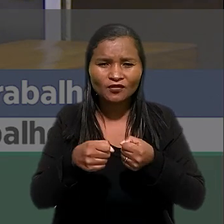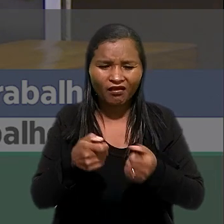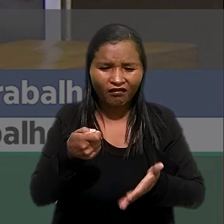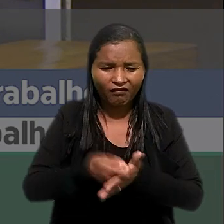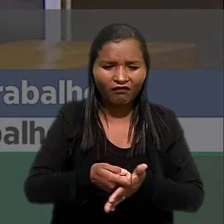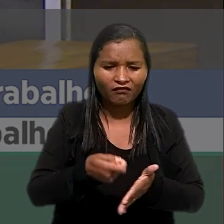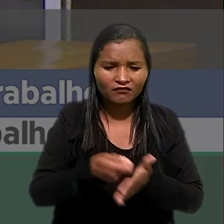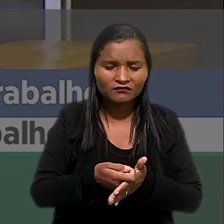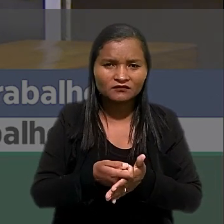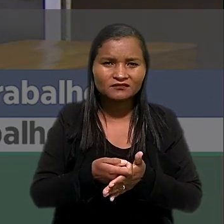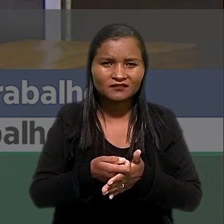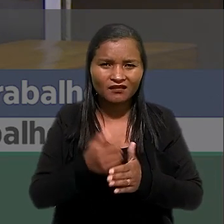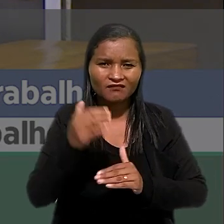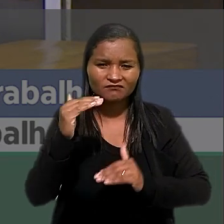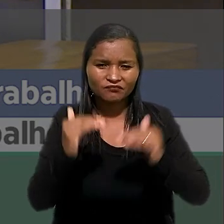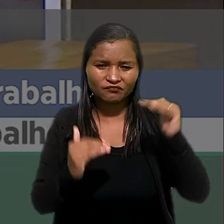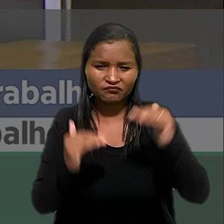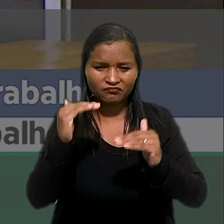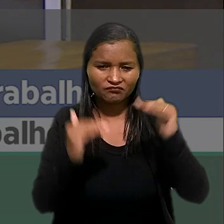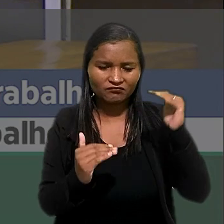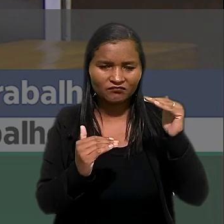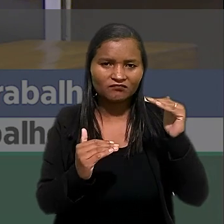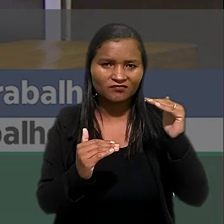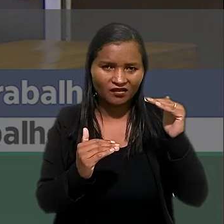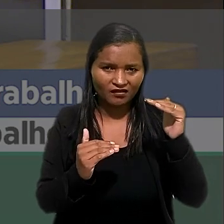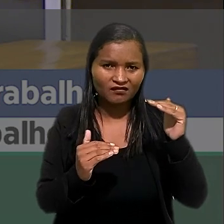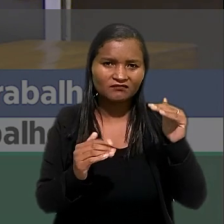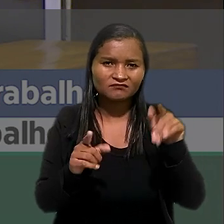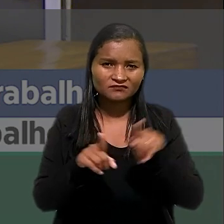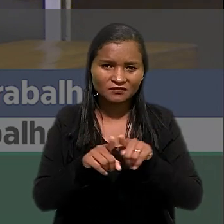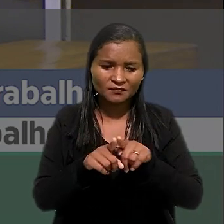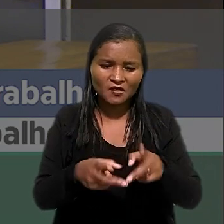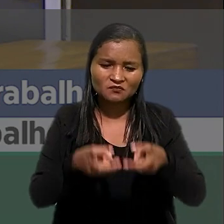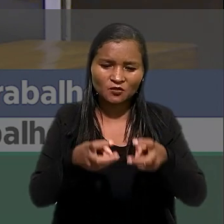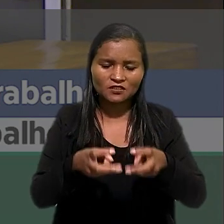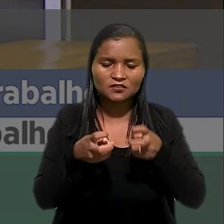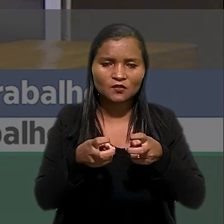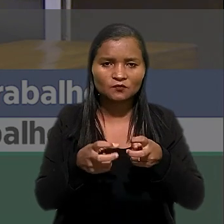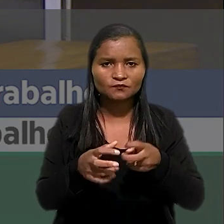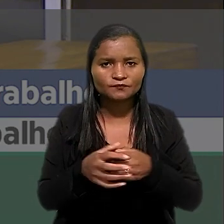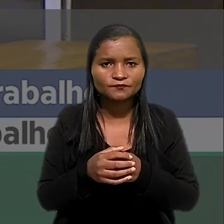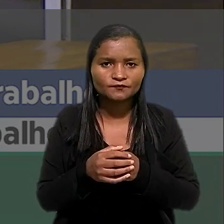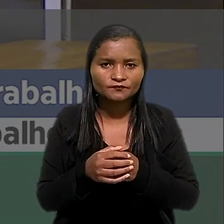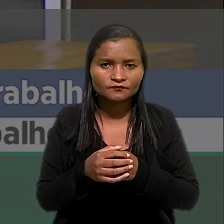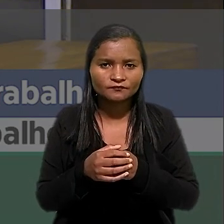opressoras, reforçando desigualdades e legitimando a exploração.